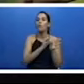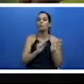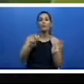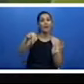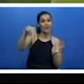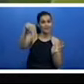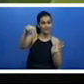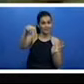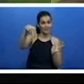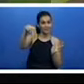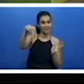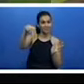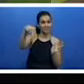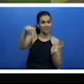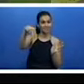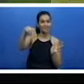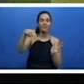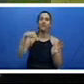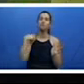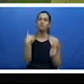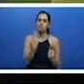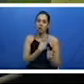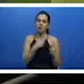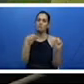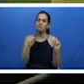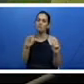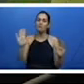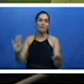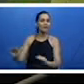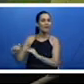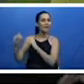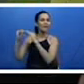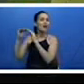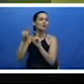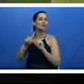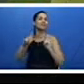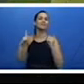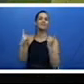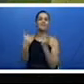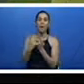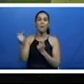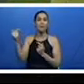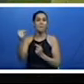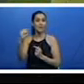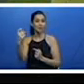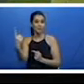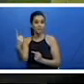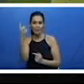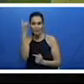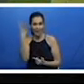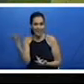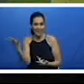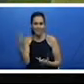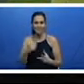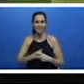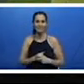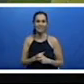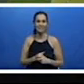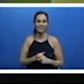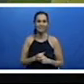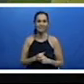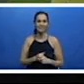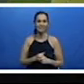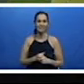ó, generalizando, N menos 1. Facinho demais, né? Mas e esse